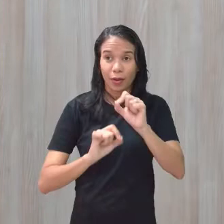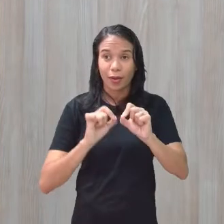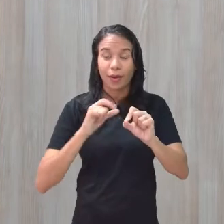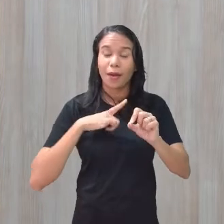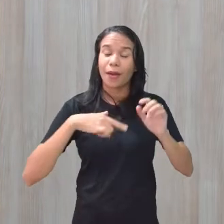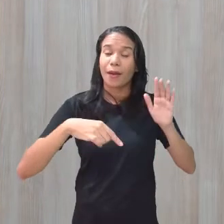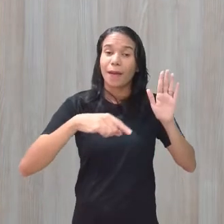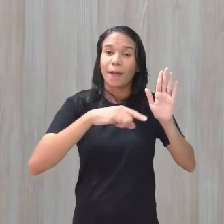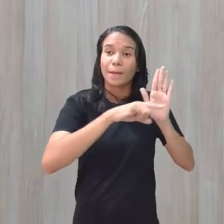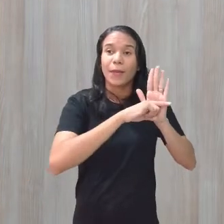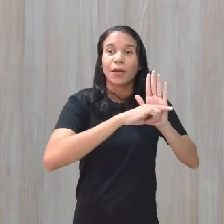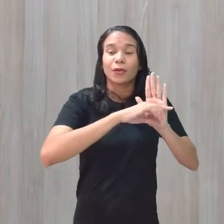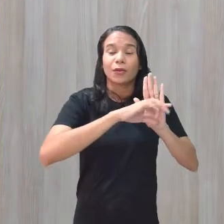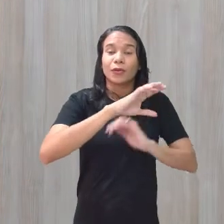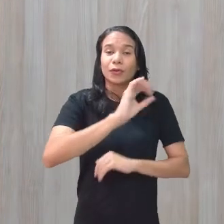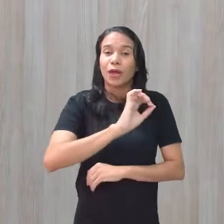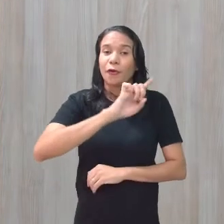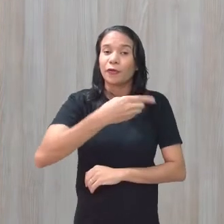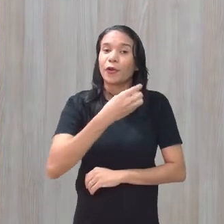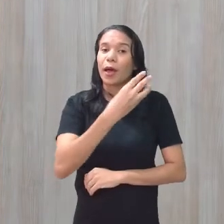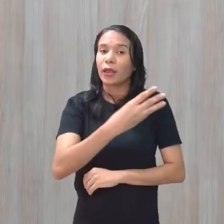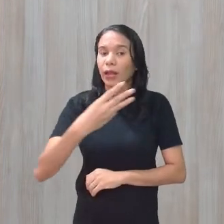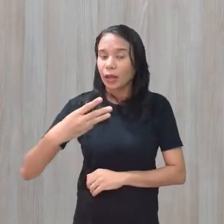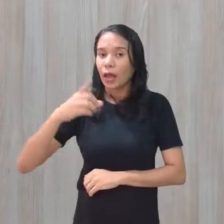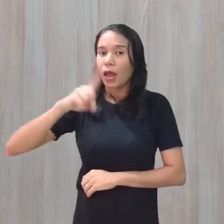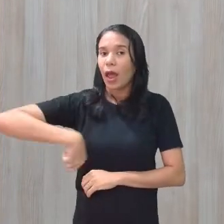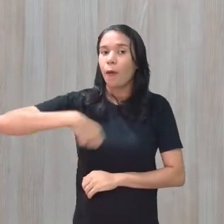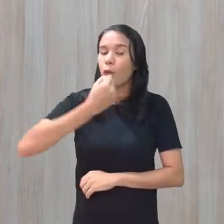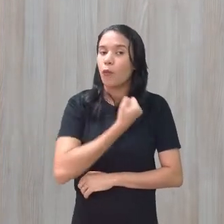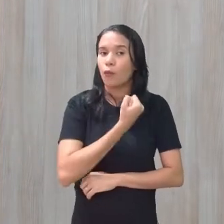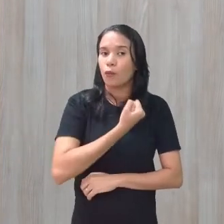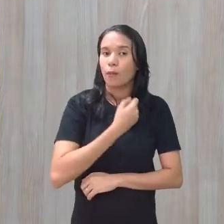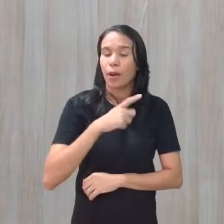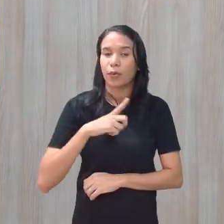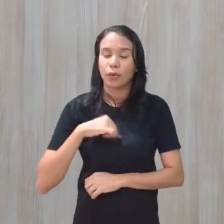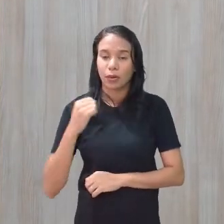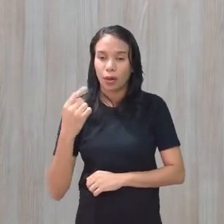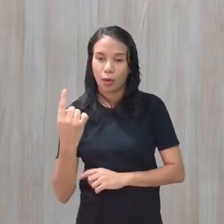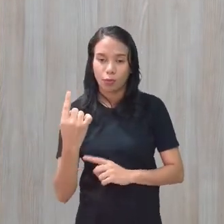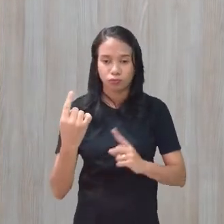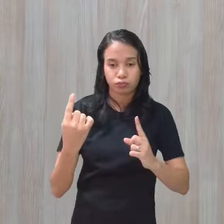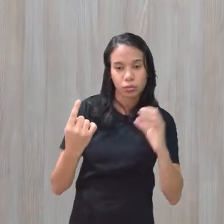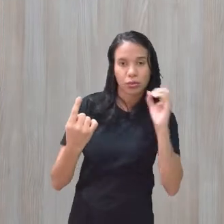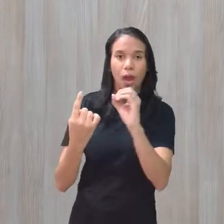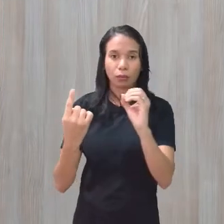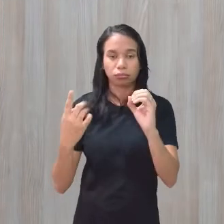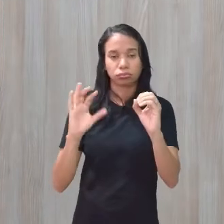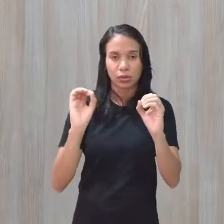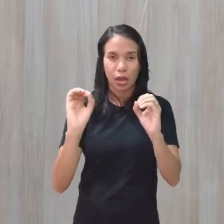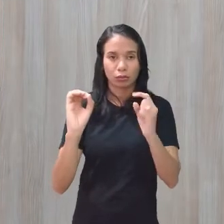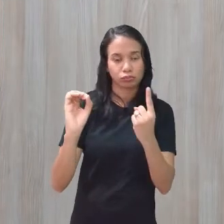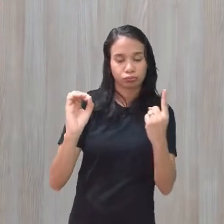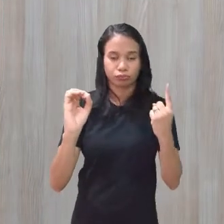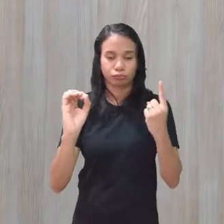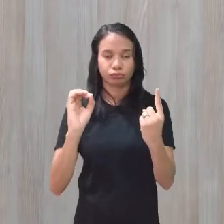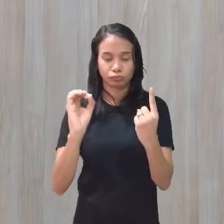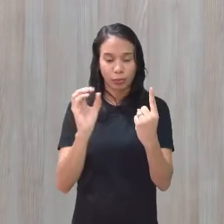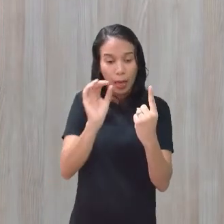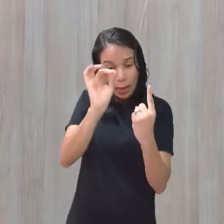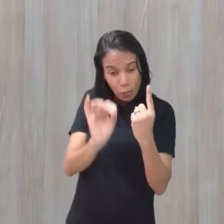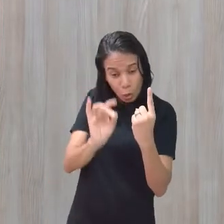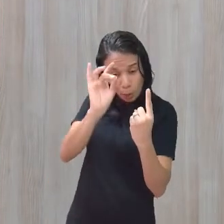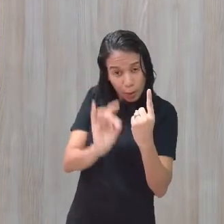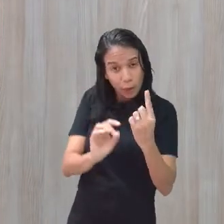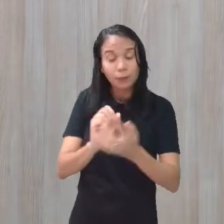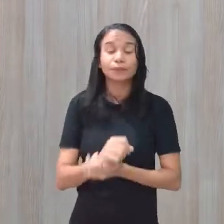menos 0,333 é um número que está entre menos 1 e 0, está localizado aqui.